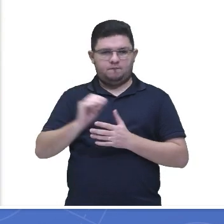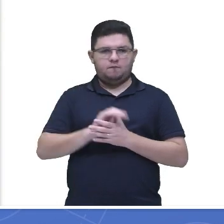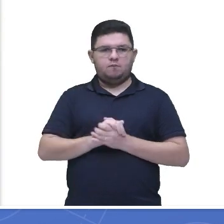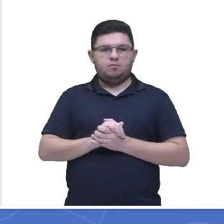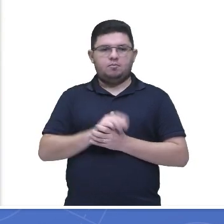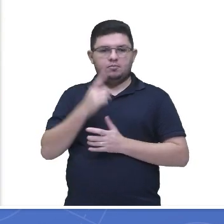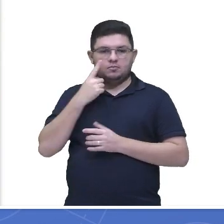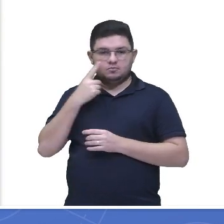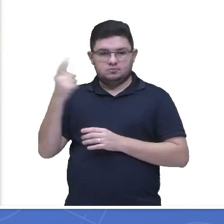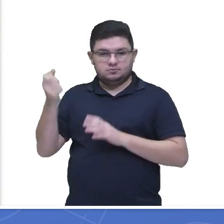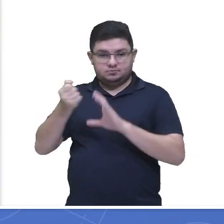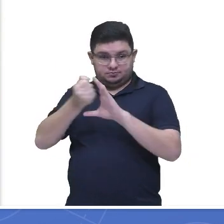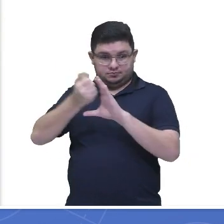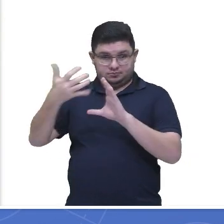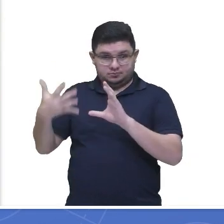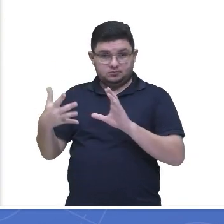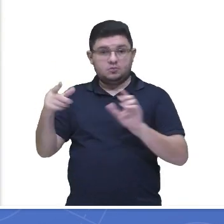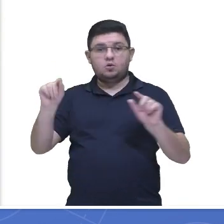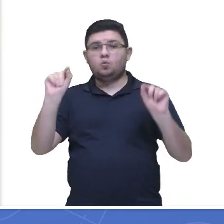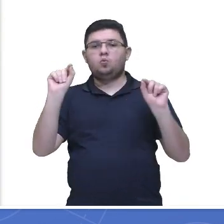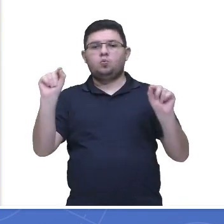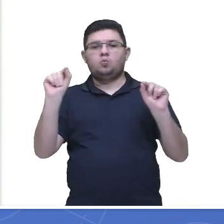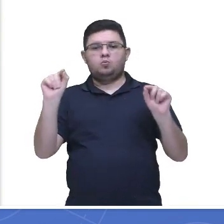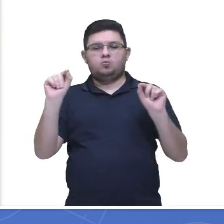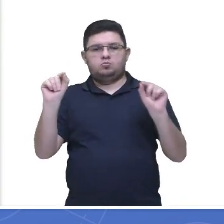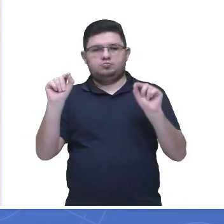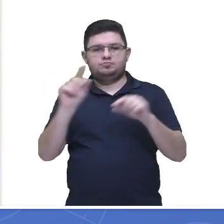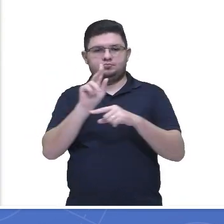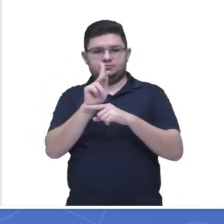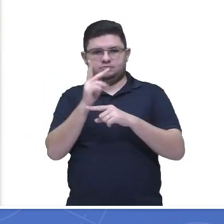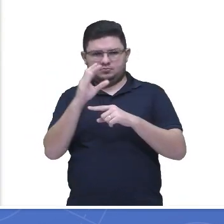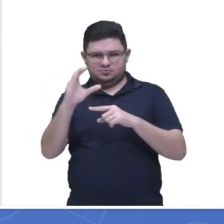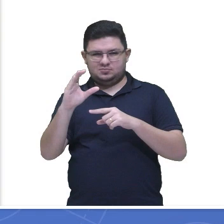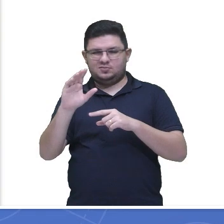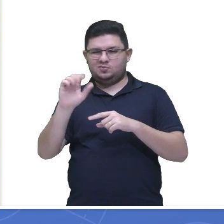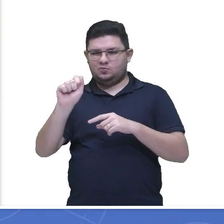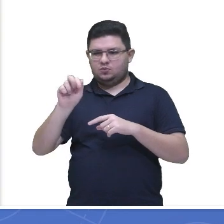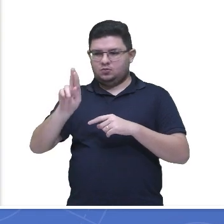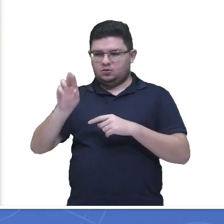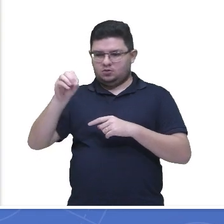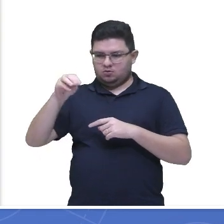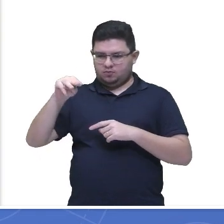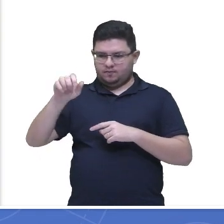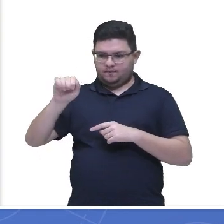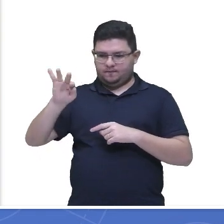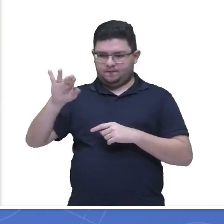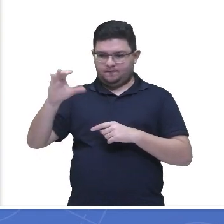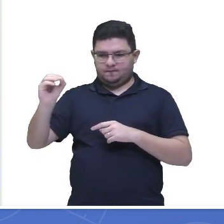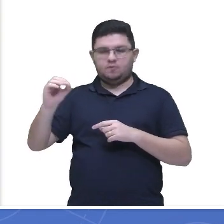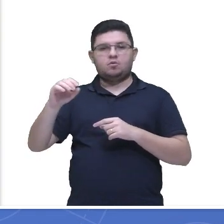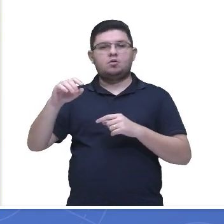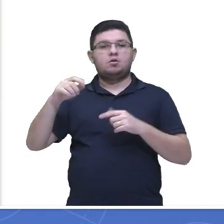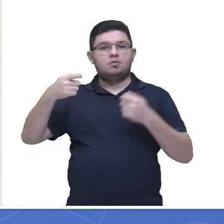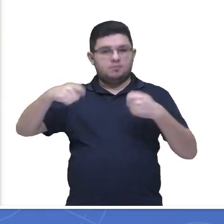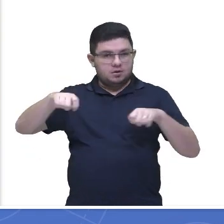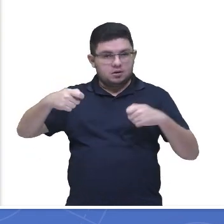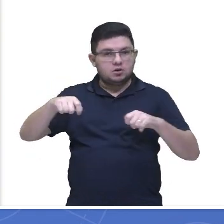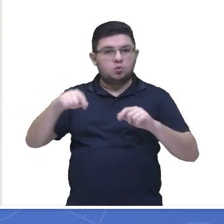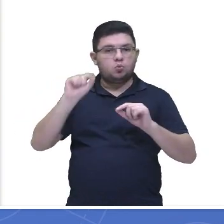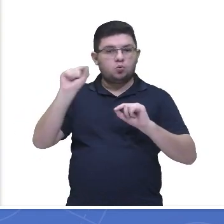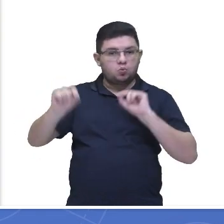Qual é a característica dos hidrocarbonetos aromáticos? Ter um anel aromático,